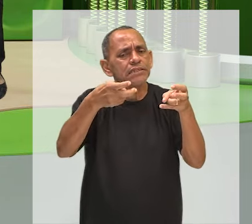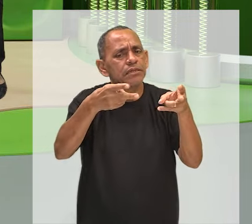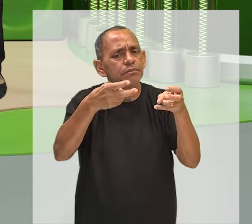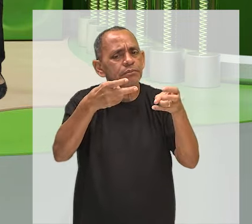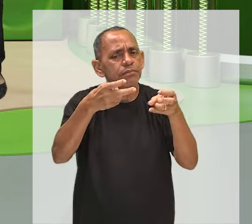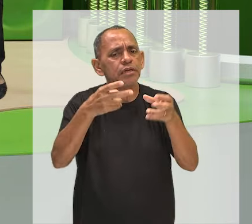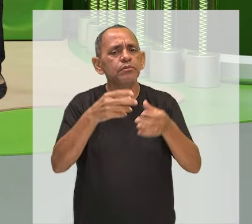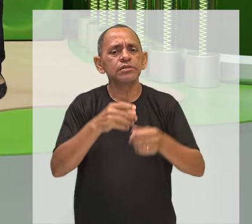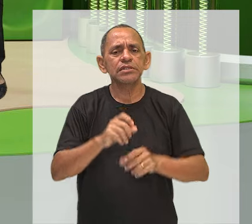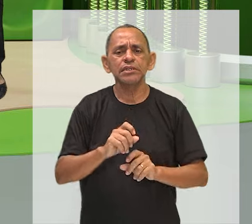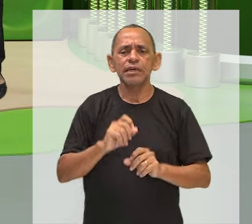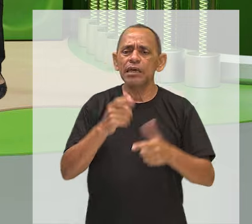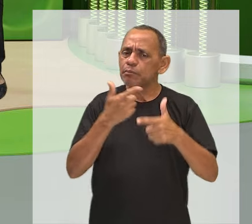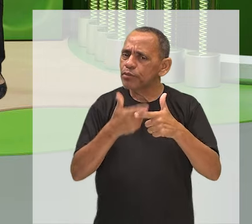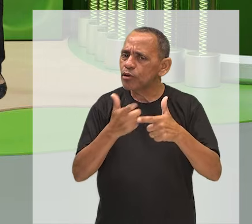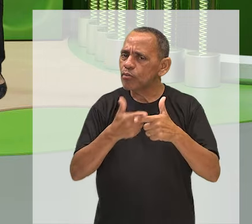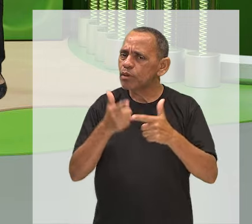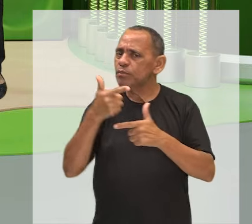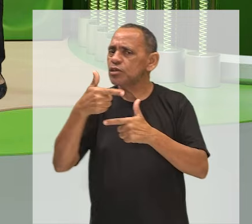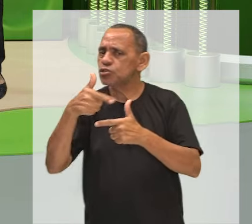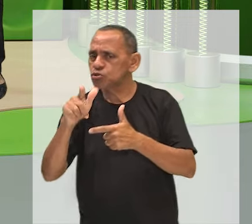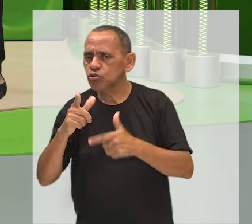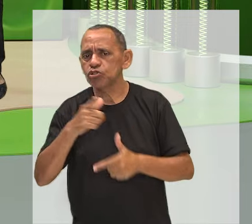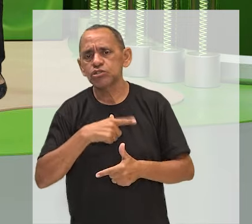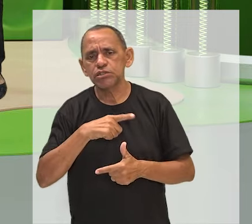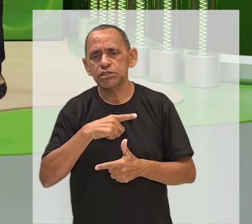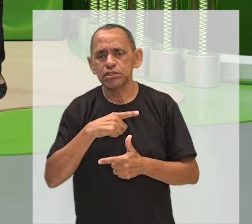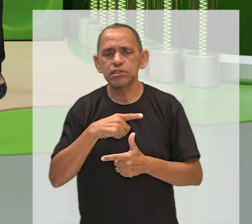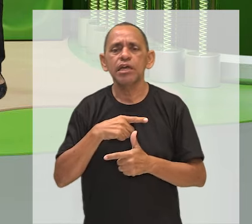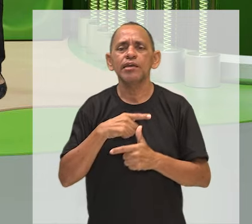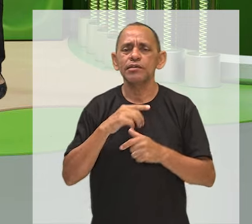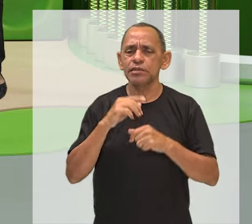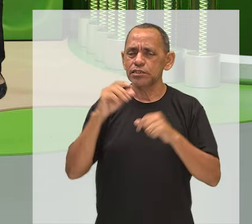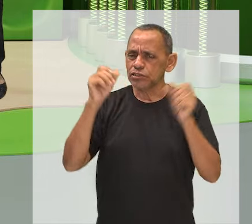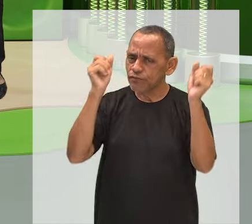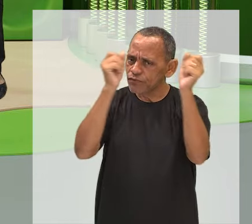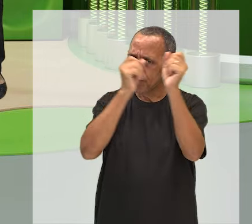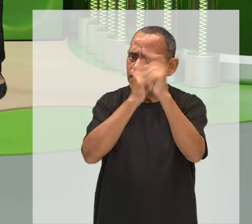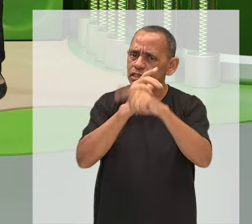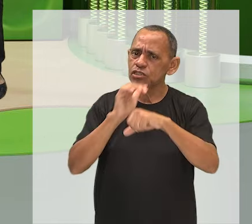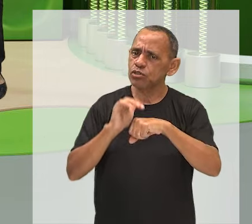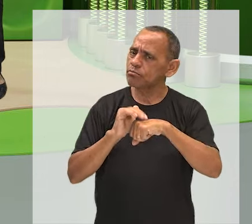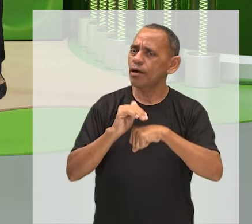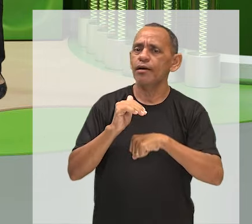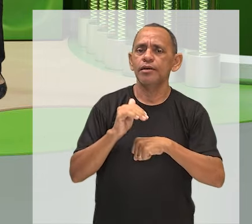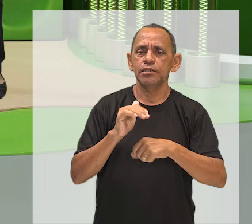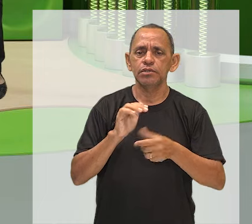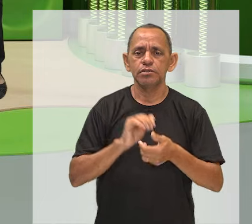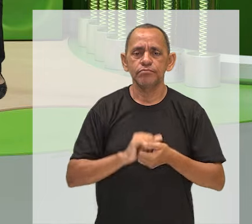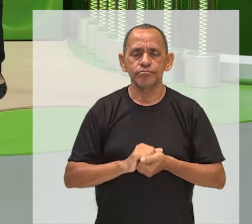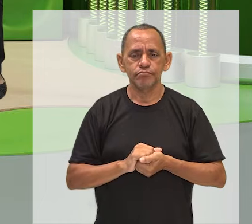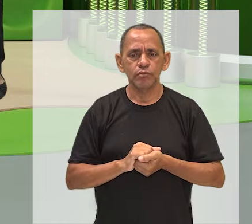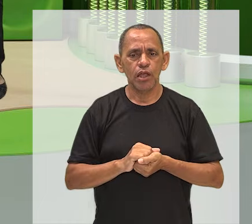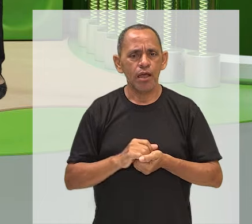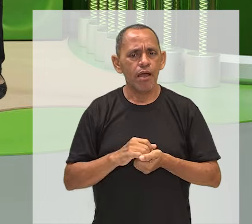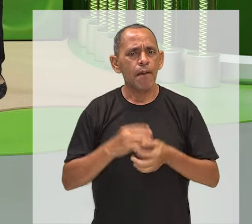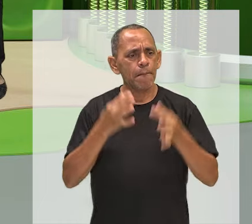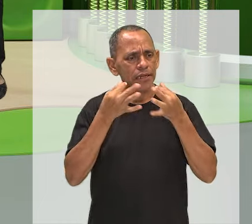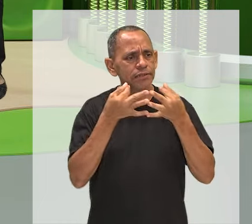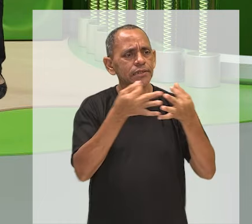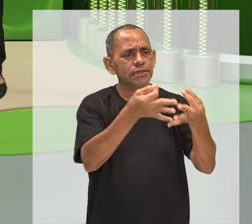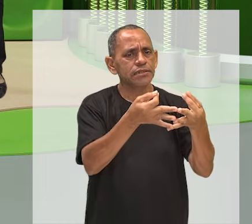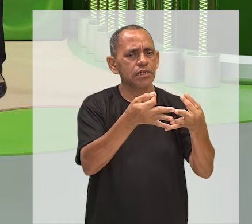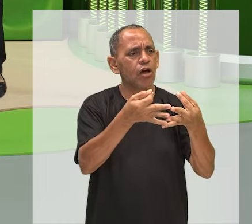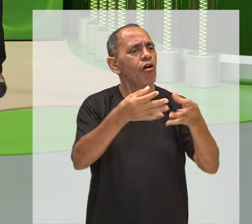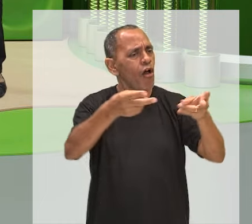perceber e enfrentar esses problemas aí, tem sido cada vez mais difícil, né? Então, fica o alerta aí para você,